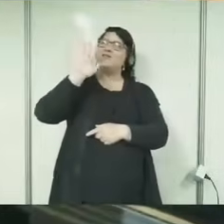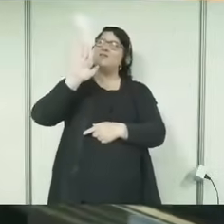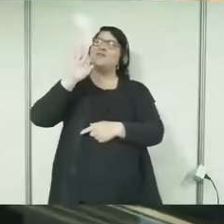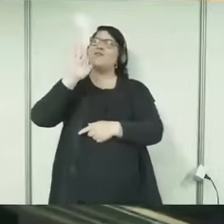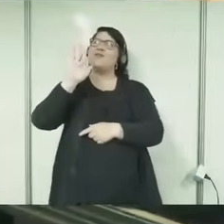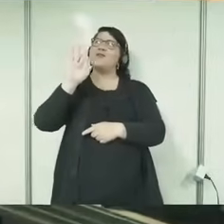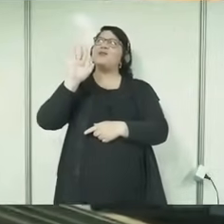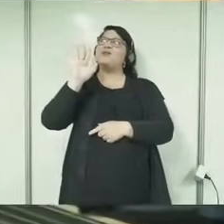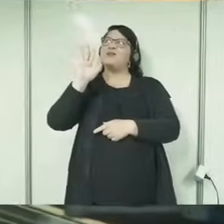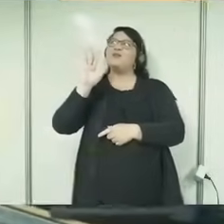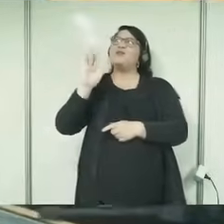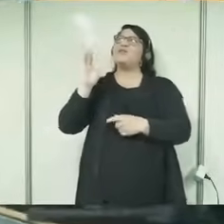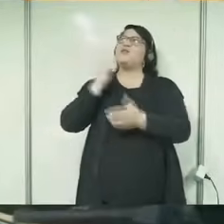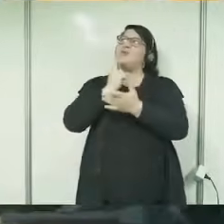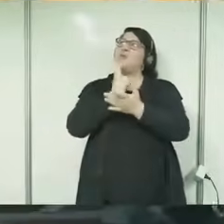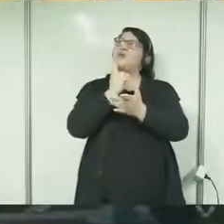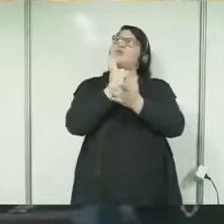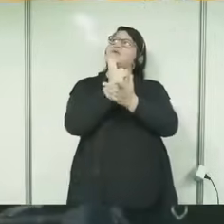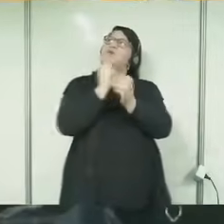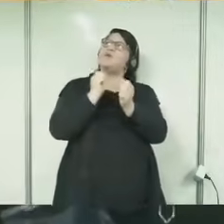sempre vão.